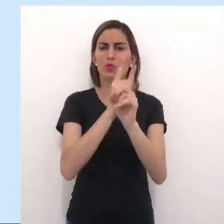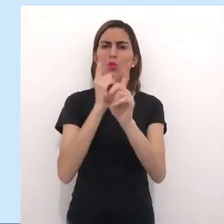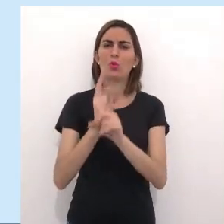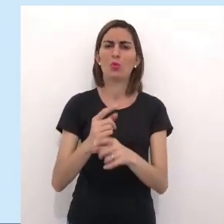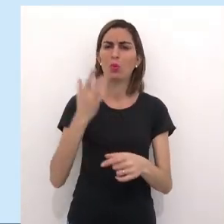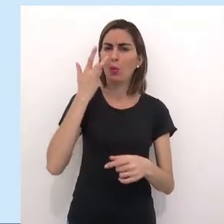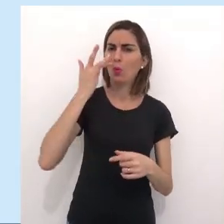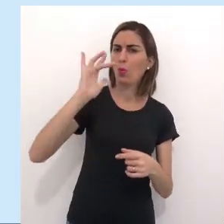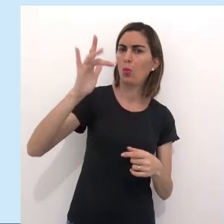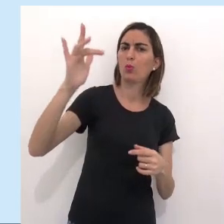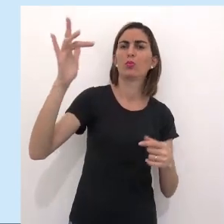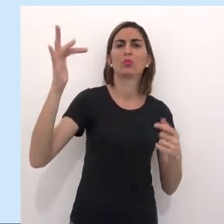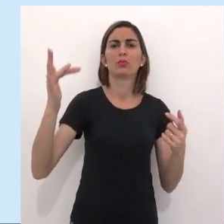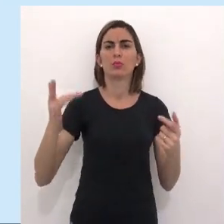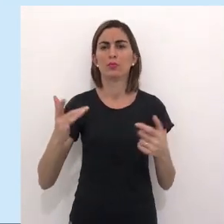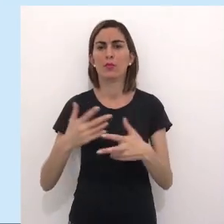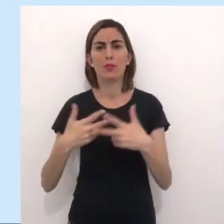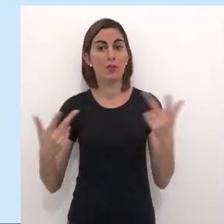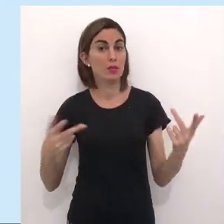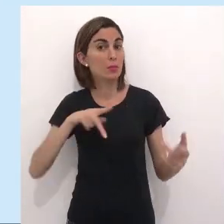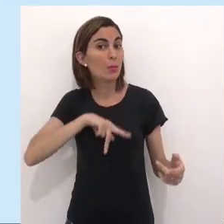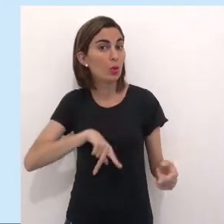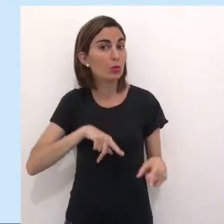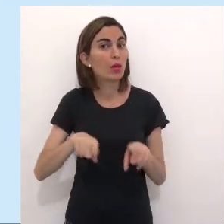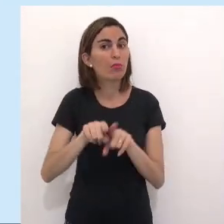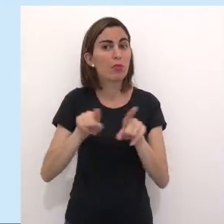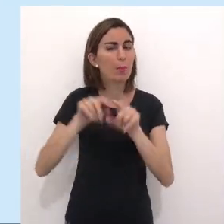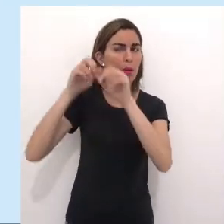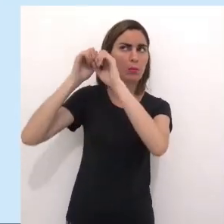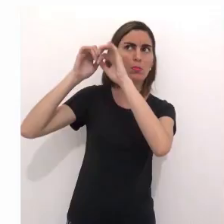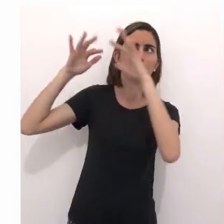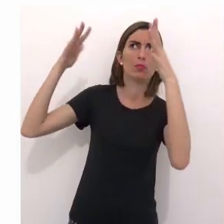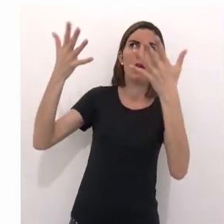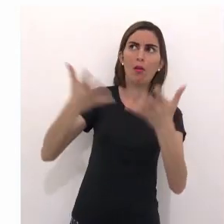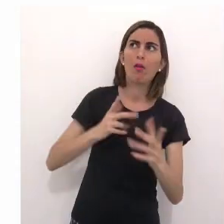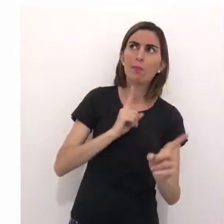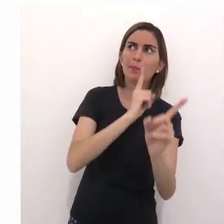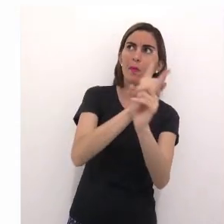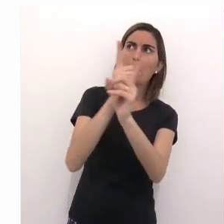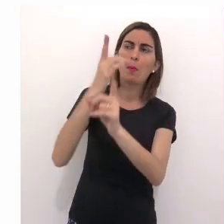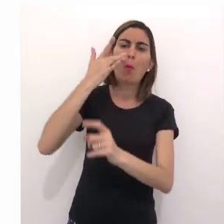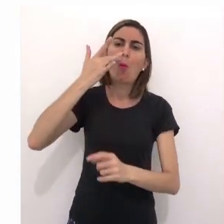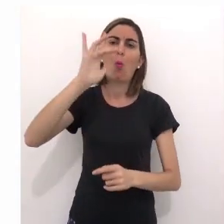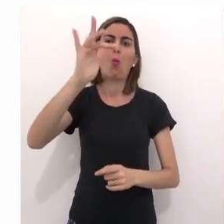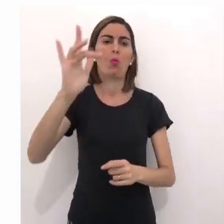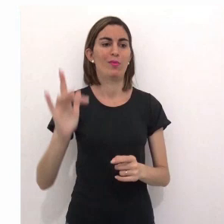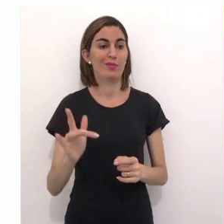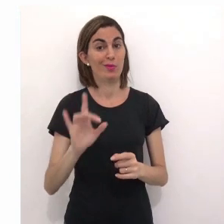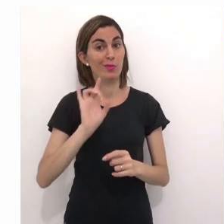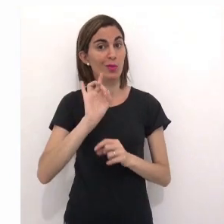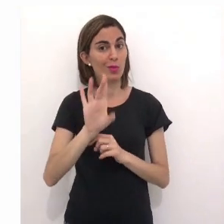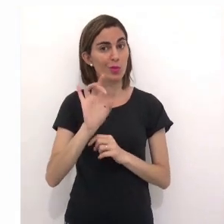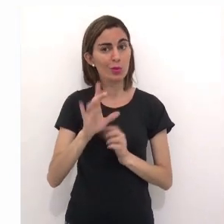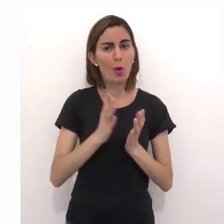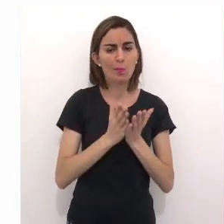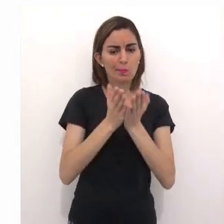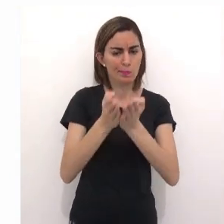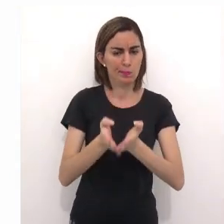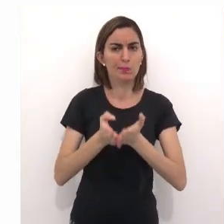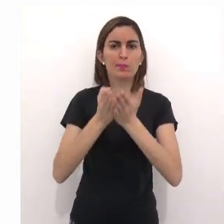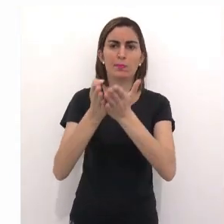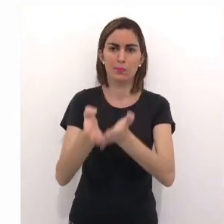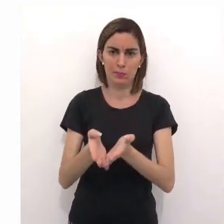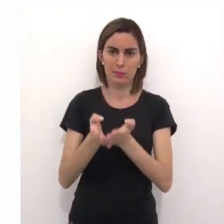muito ouro. Então, os portugueses também sonhavam encontrar muito ouro. Só que as embarcações